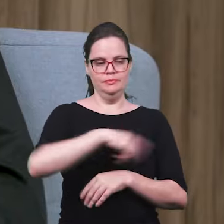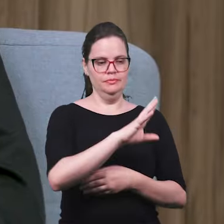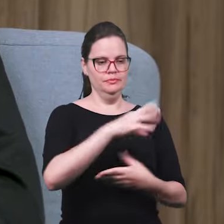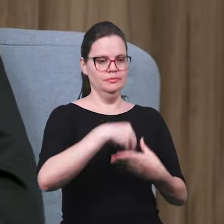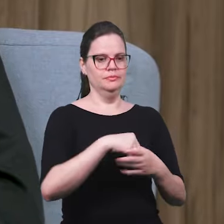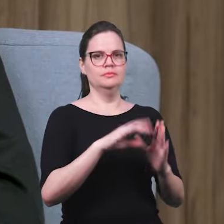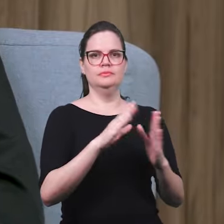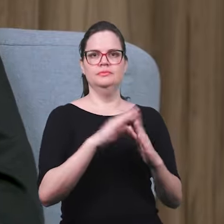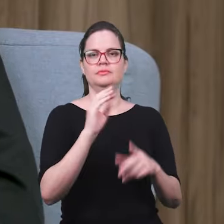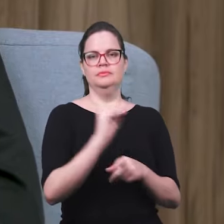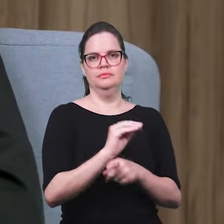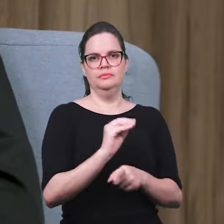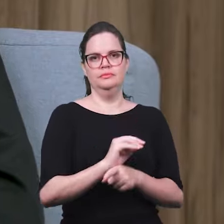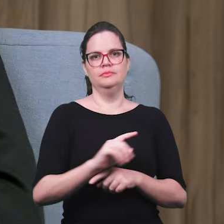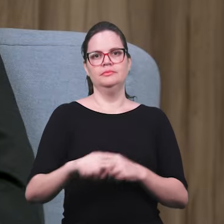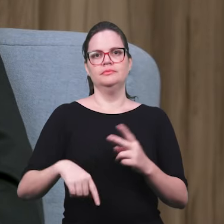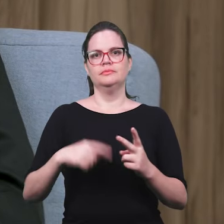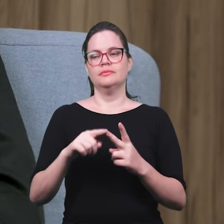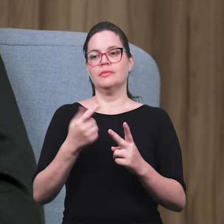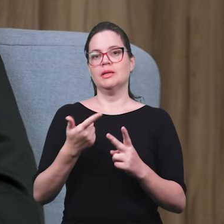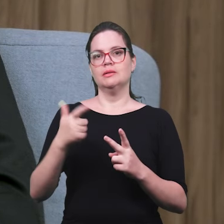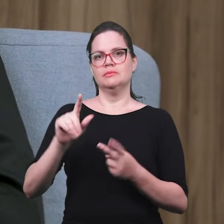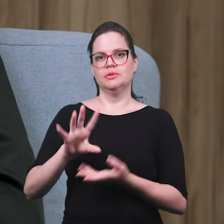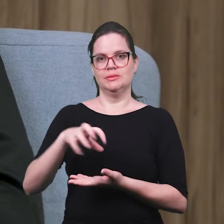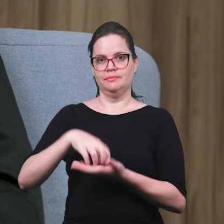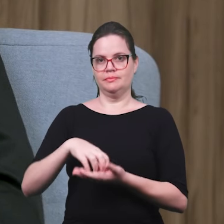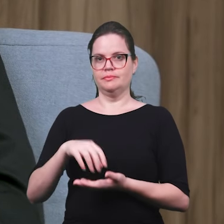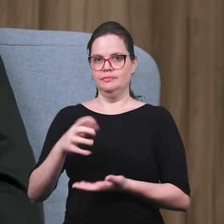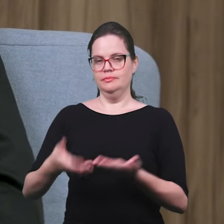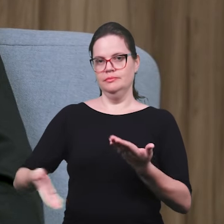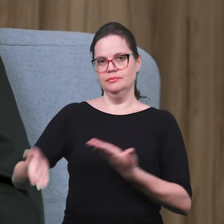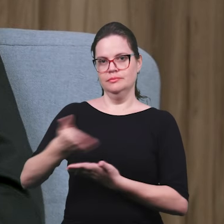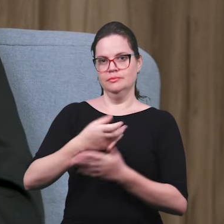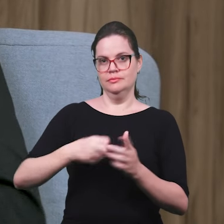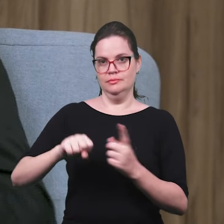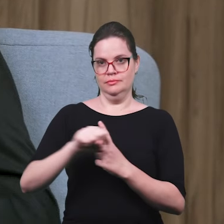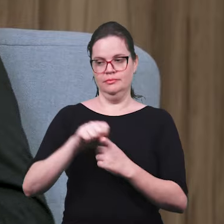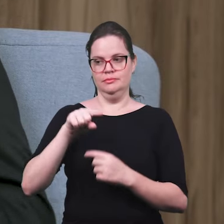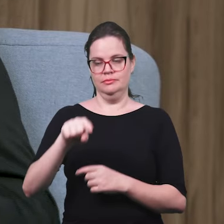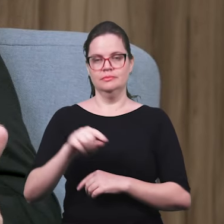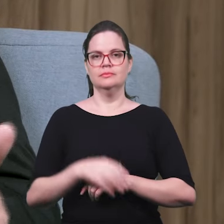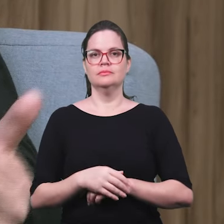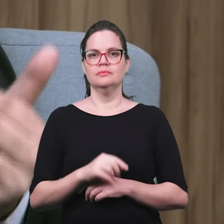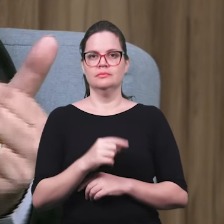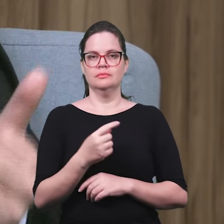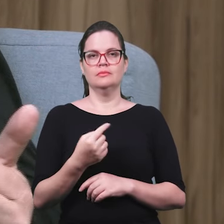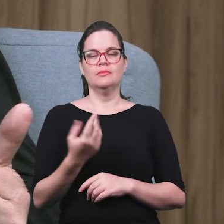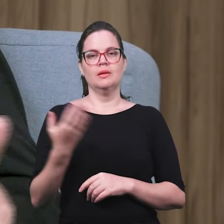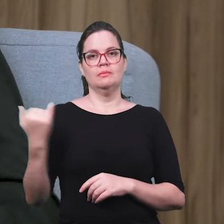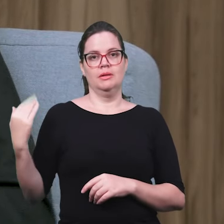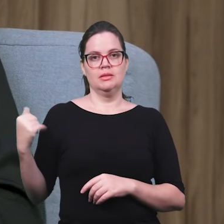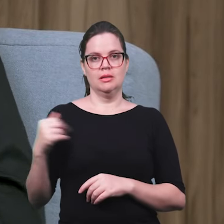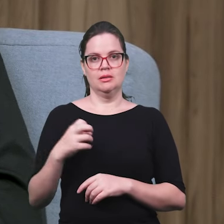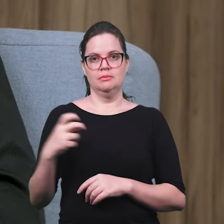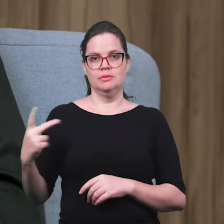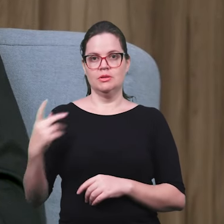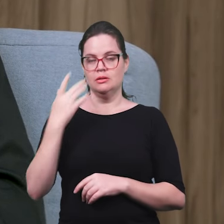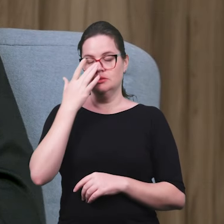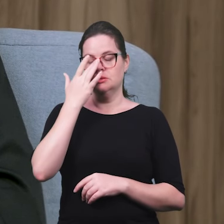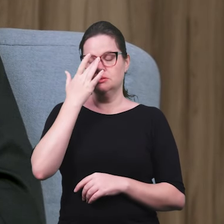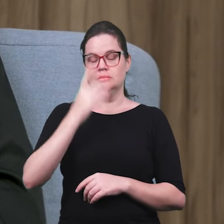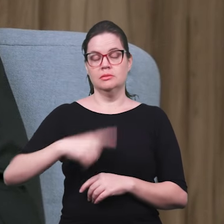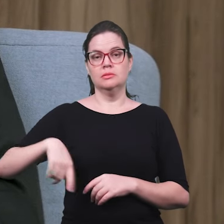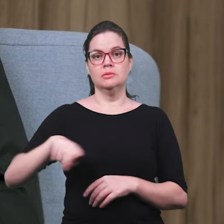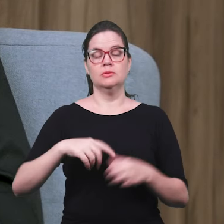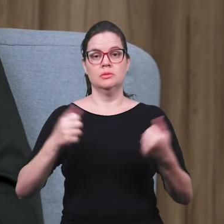segundo episódio falamos sobre o centro de vivência. E no episódio anterior, que é o último episódio, nós